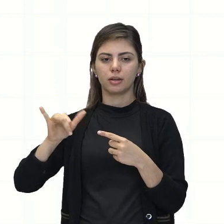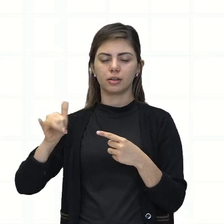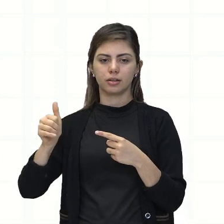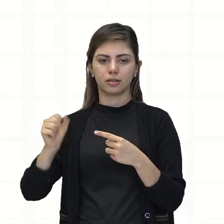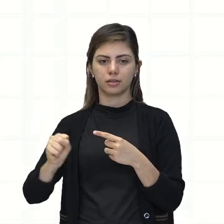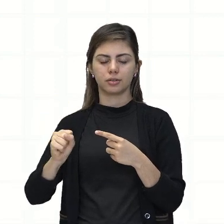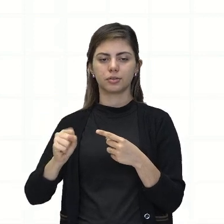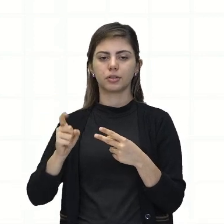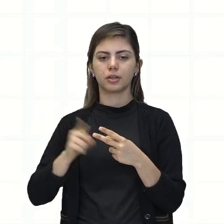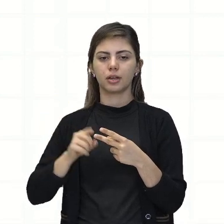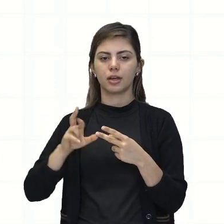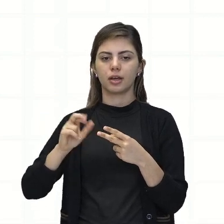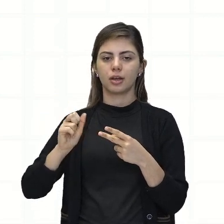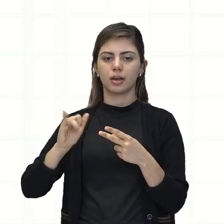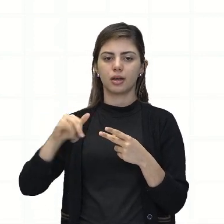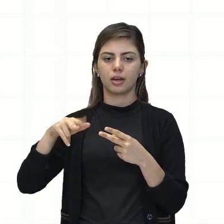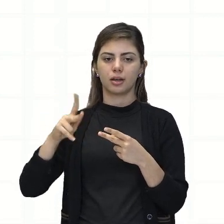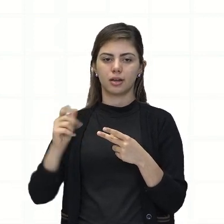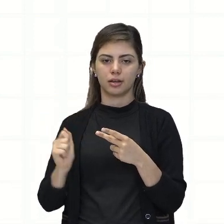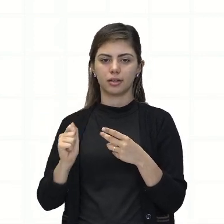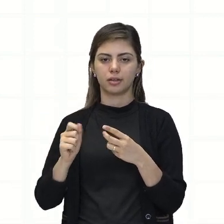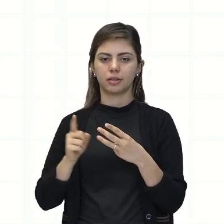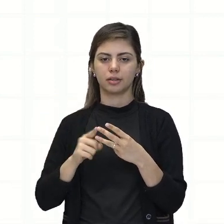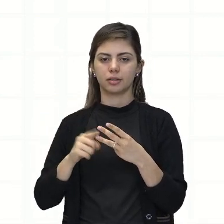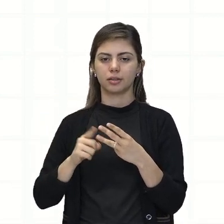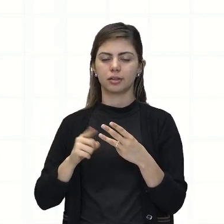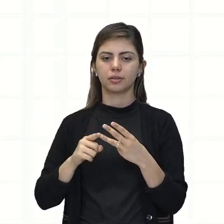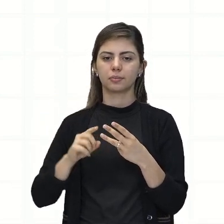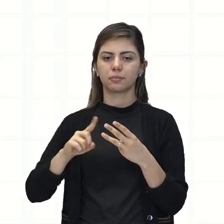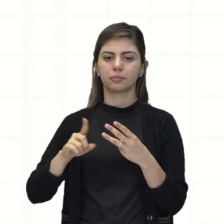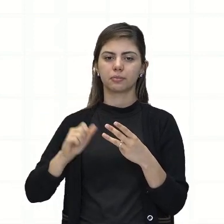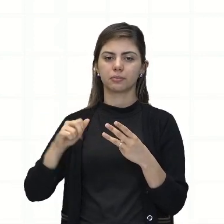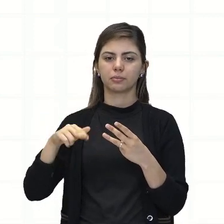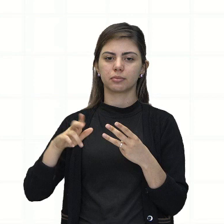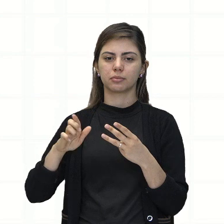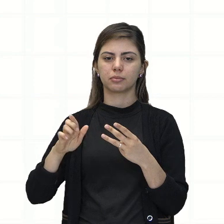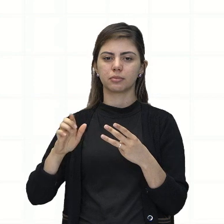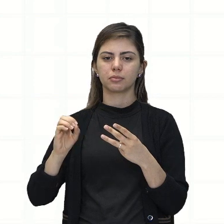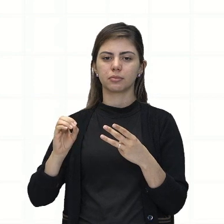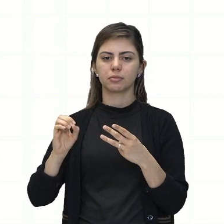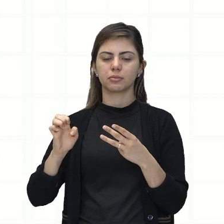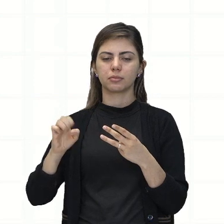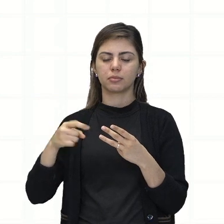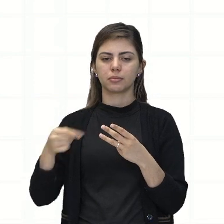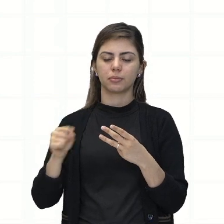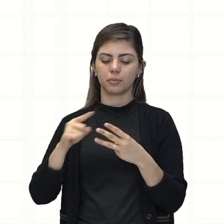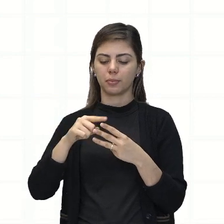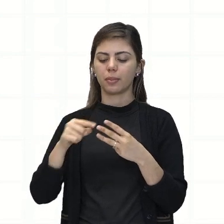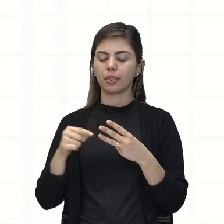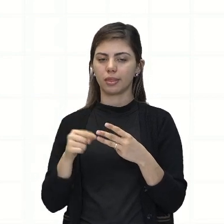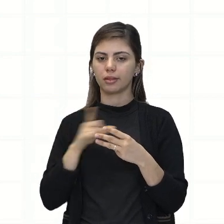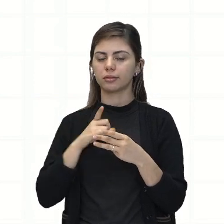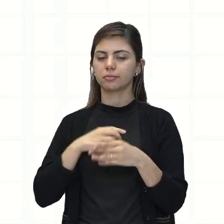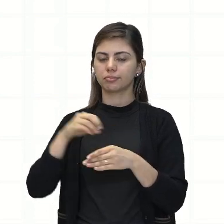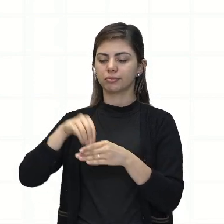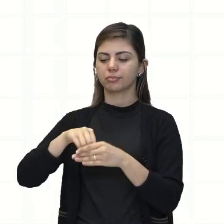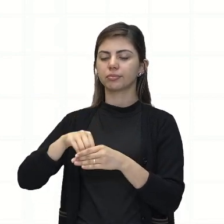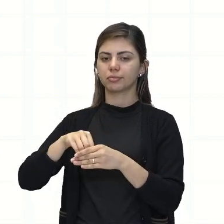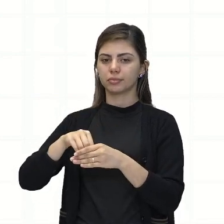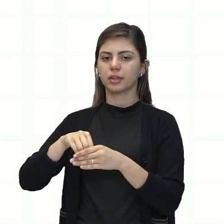né? Nós temos a abelha chamada de rainha e nós temos também